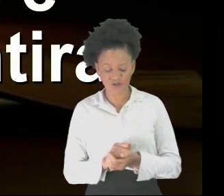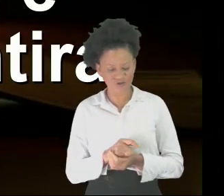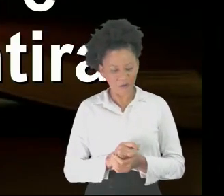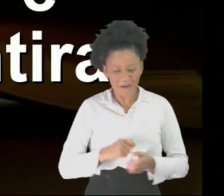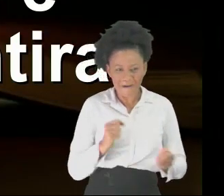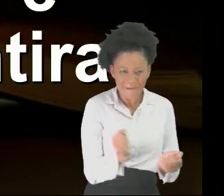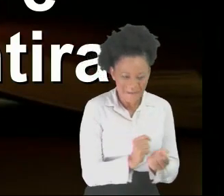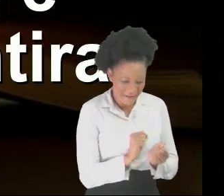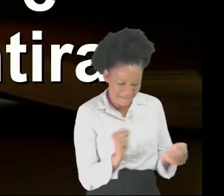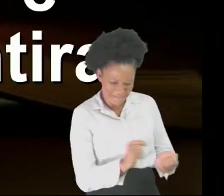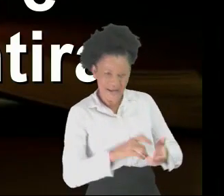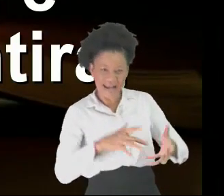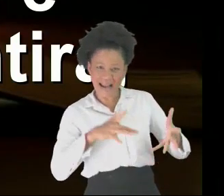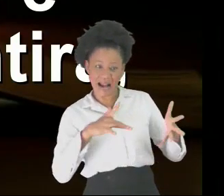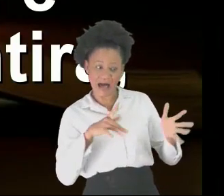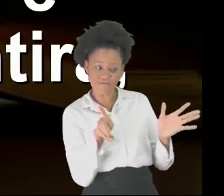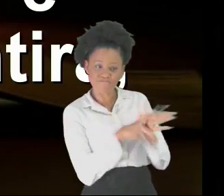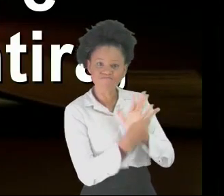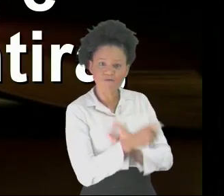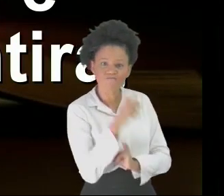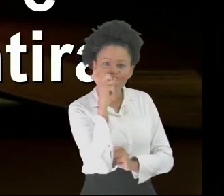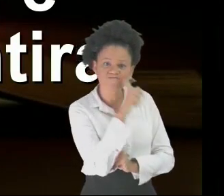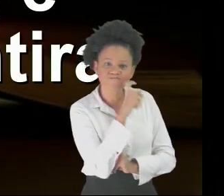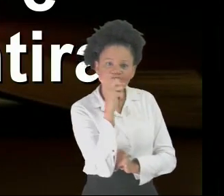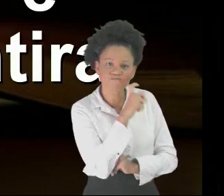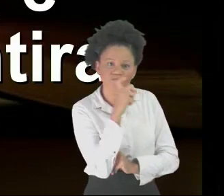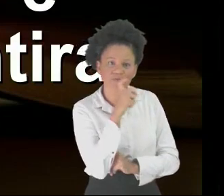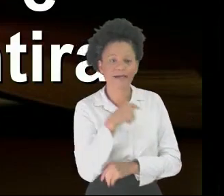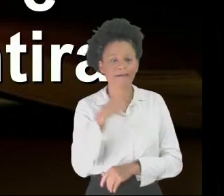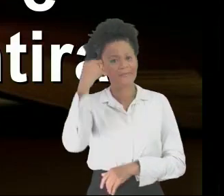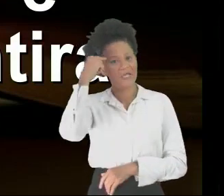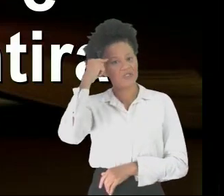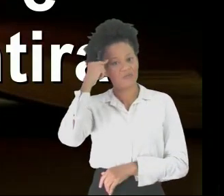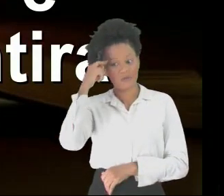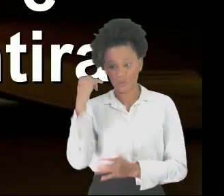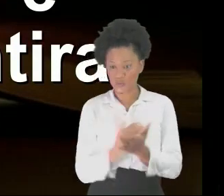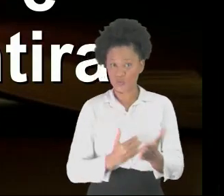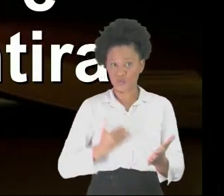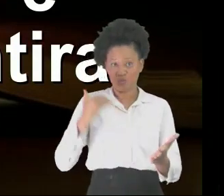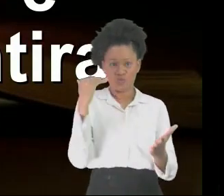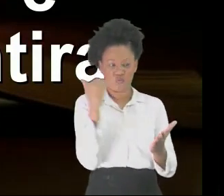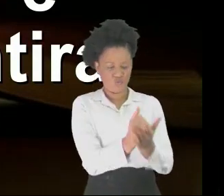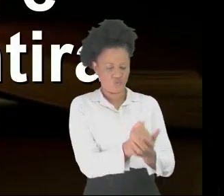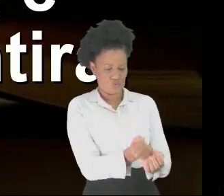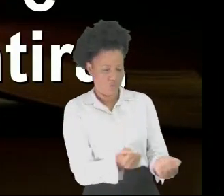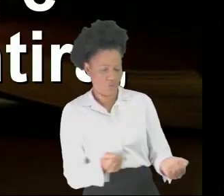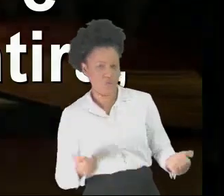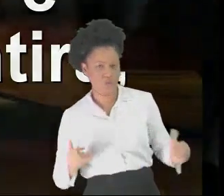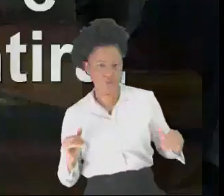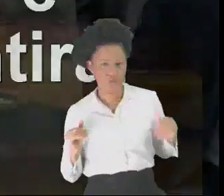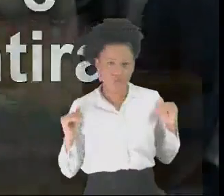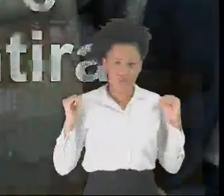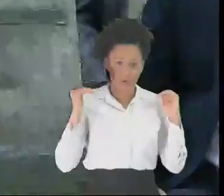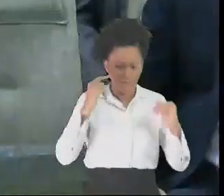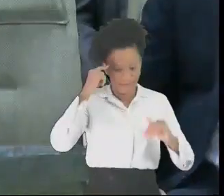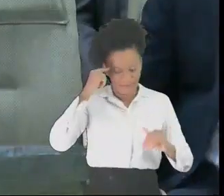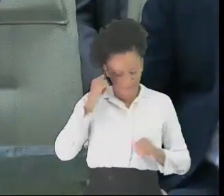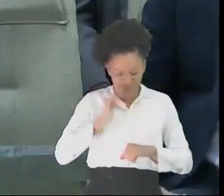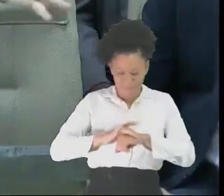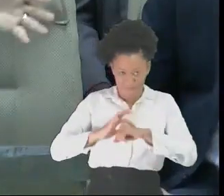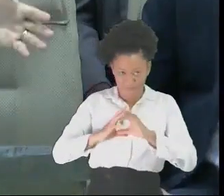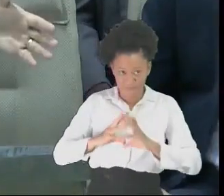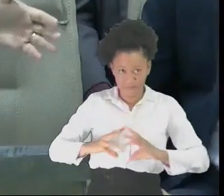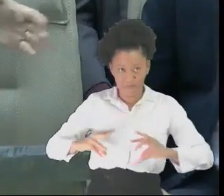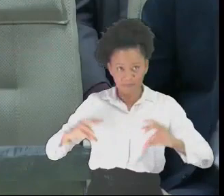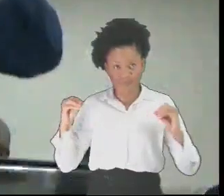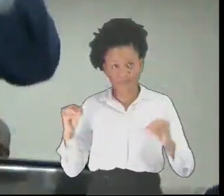de mentira. Muita gente pensa que esses sinais, que esses prodígios de mentira é cura. É